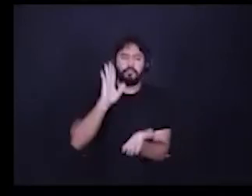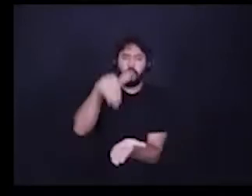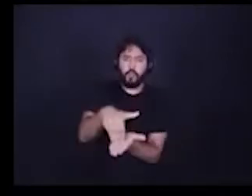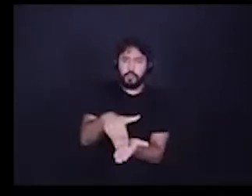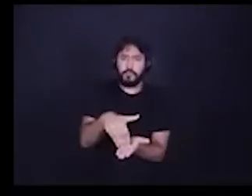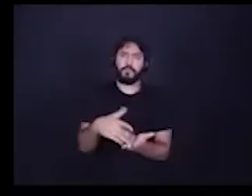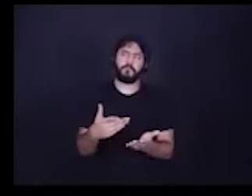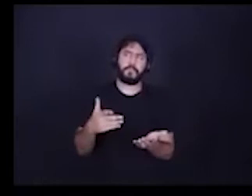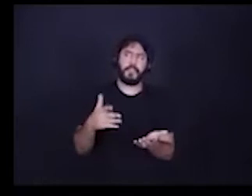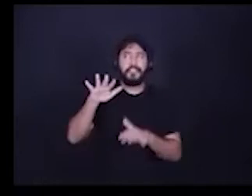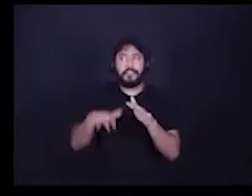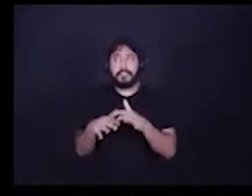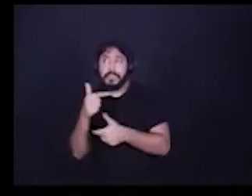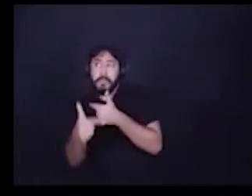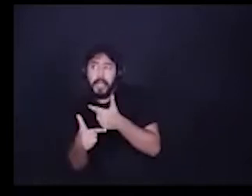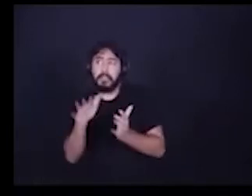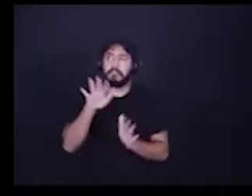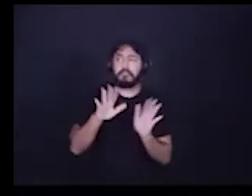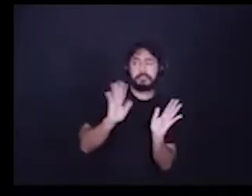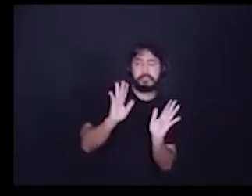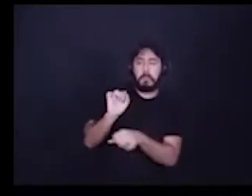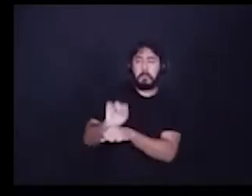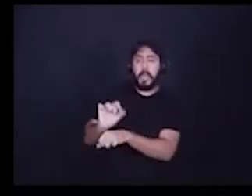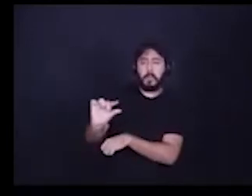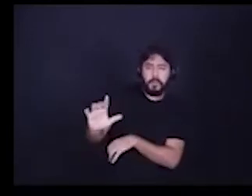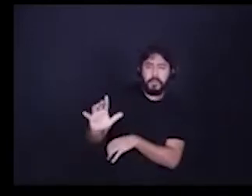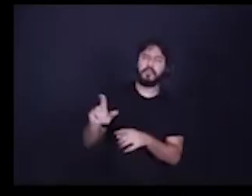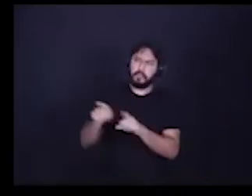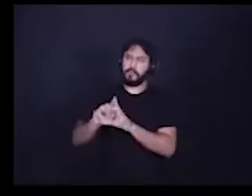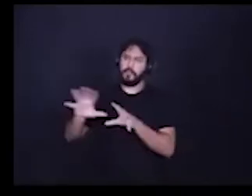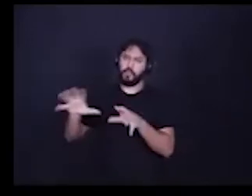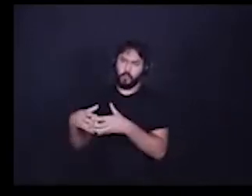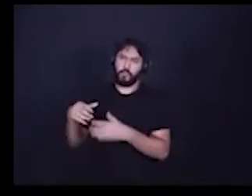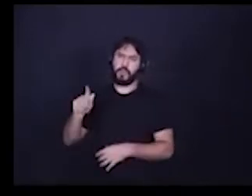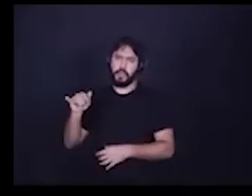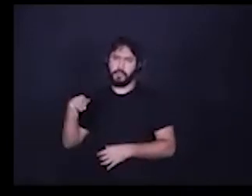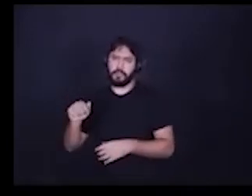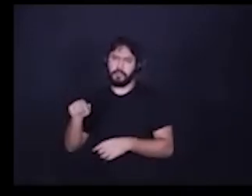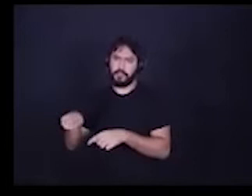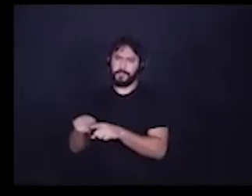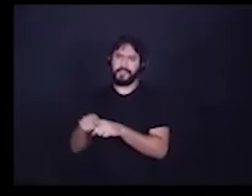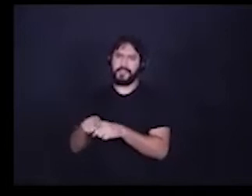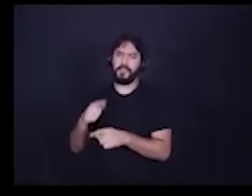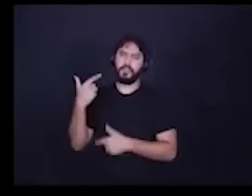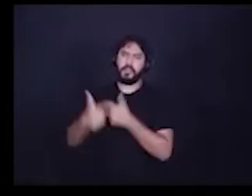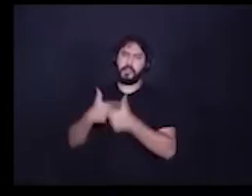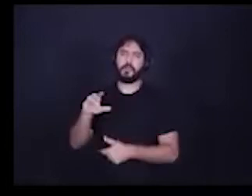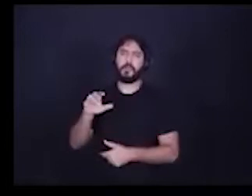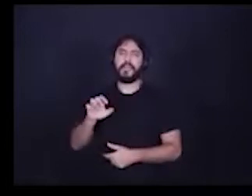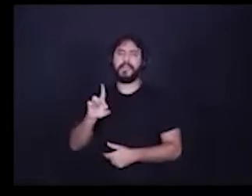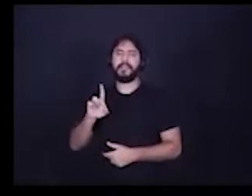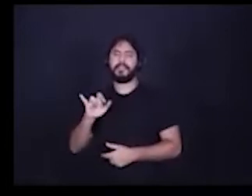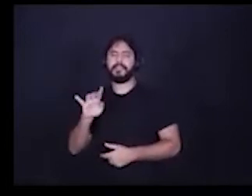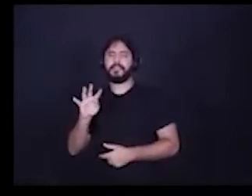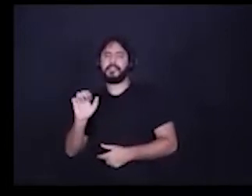mais, ora menos, faz parte do trabalho que eu faço no Nexo e na Gama, de alguma maneira também, que é a atuação como editor. Ao longo dos anos, eu tive